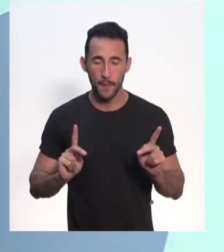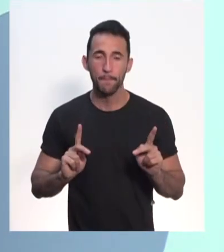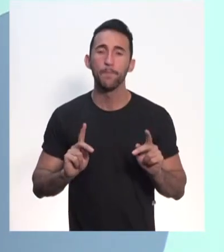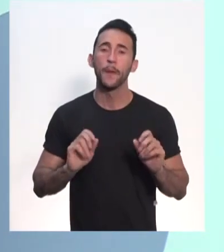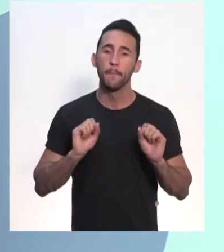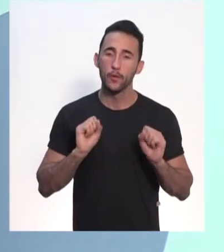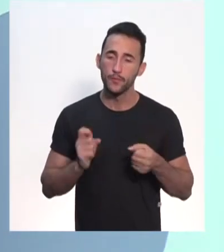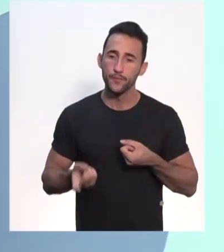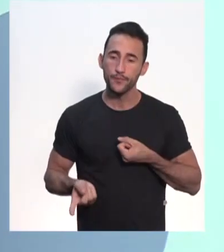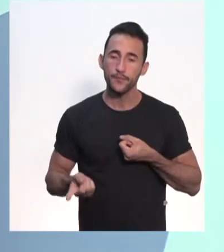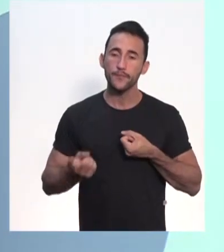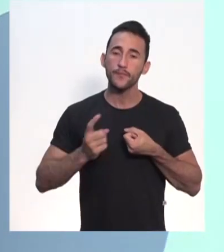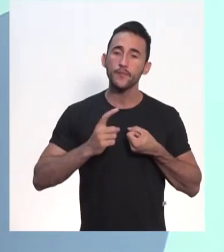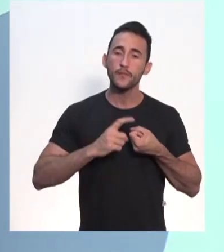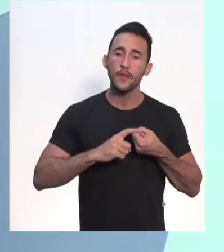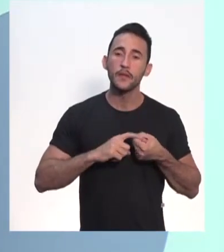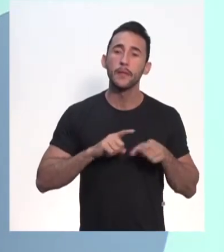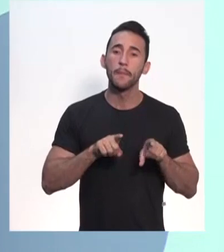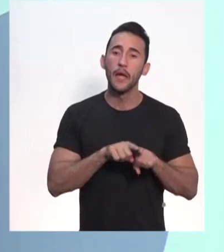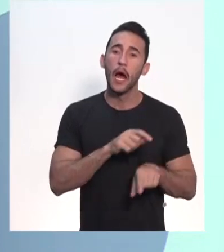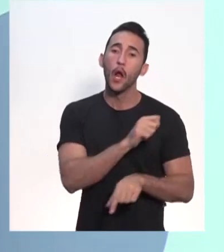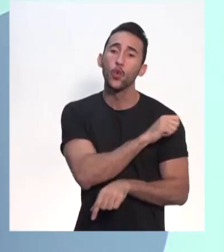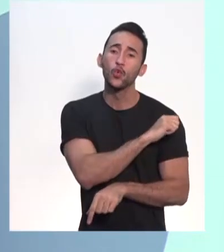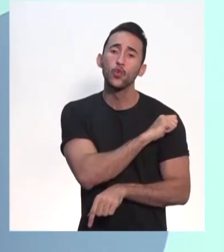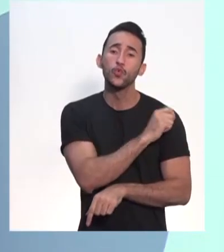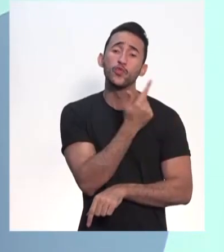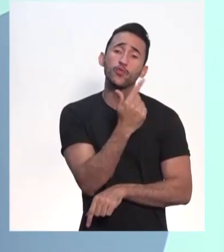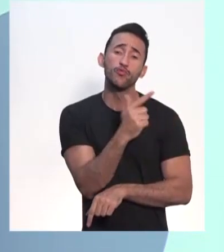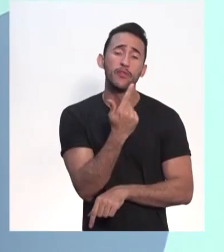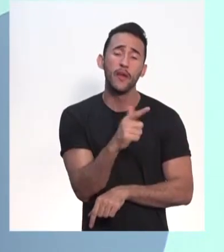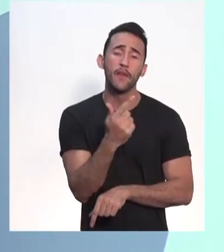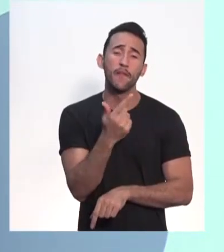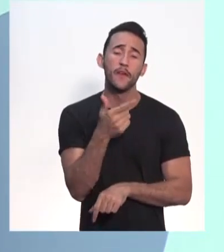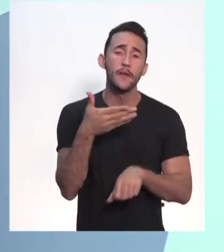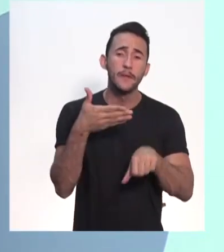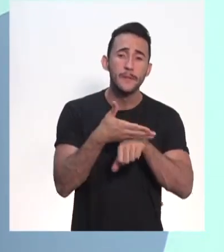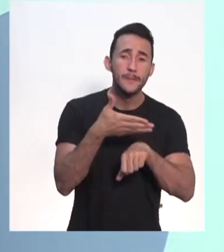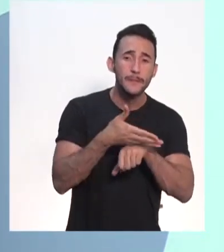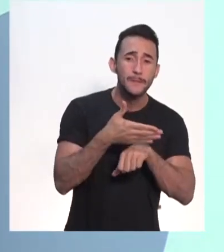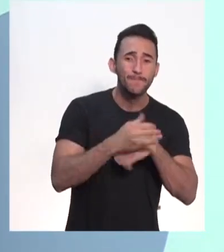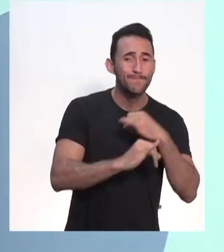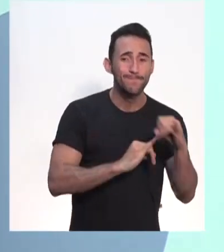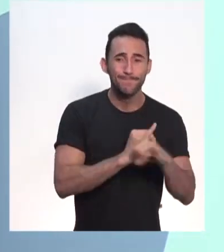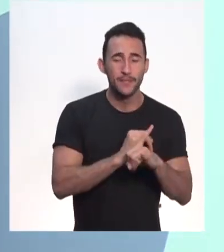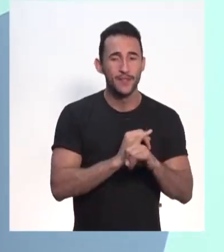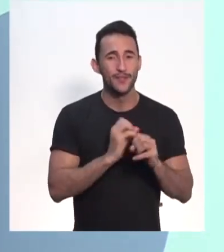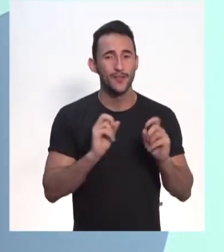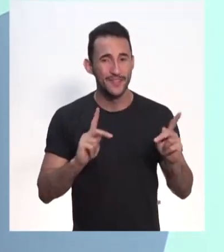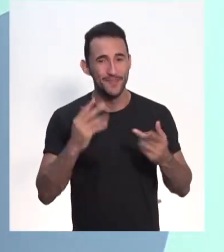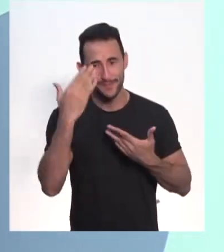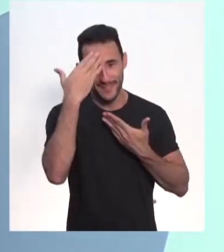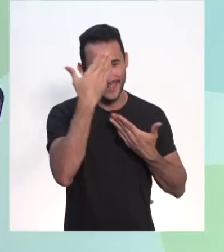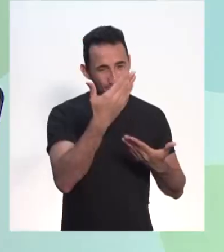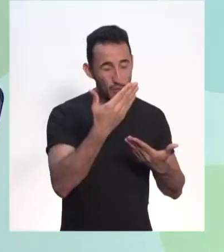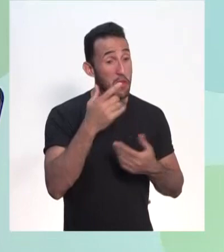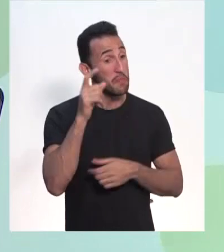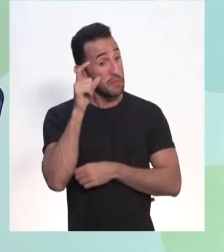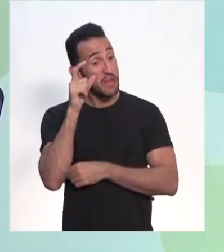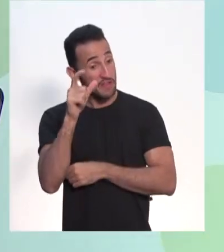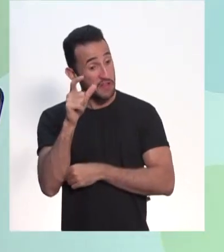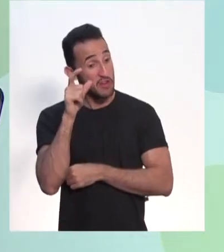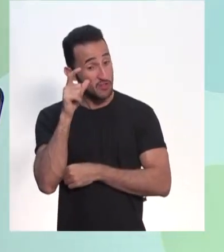textuais, sejam eles gêneros do impresso ou gêneros típicos do digital. A gente tem trabalhado bastante com